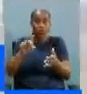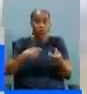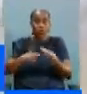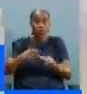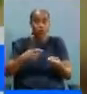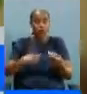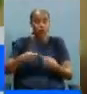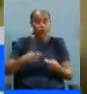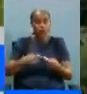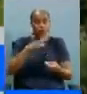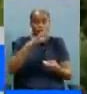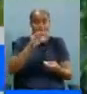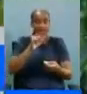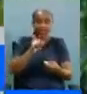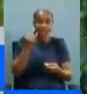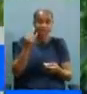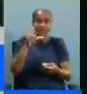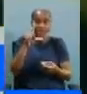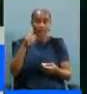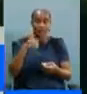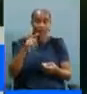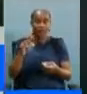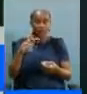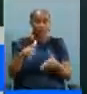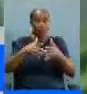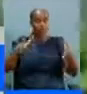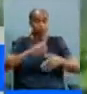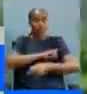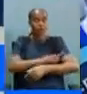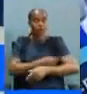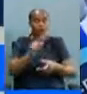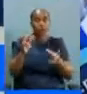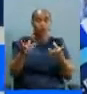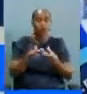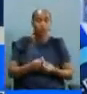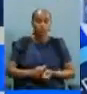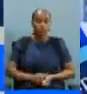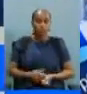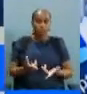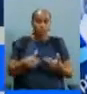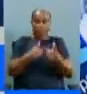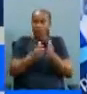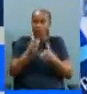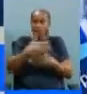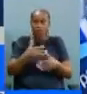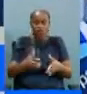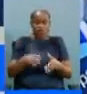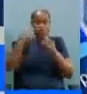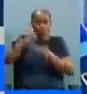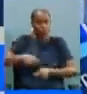um mercado que, segundo Gilberto Silva, tem um grande potencial económico. O setor da agricultura é um setor